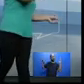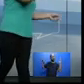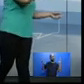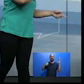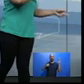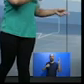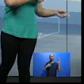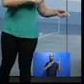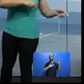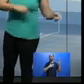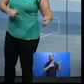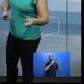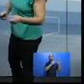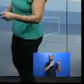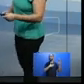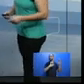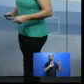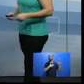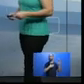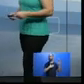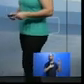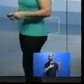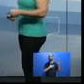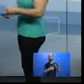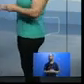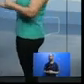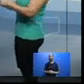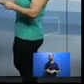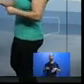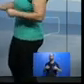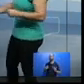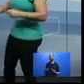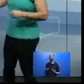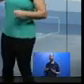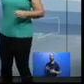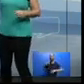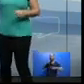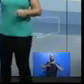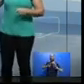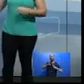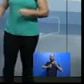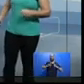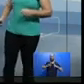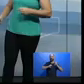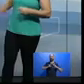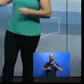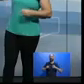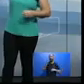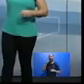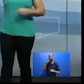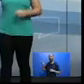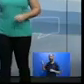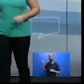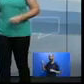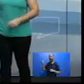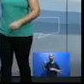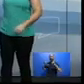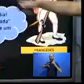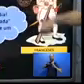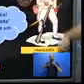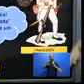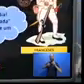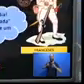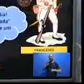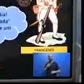roubei, não. Né? Tipo assim. E aí, eles começaram a brigar, ó. Olha lá, eles brigando, ó. Ah, vou